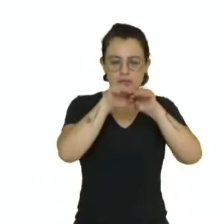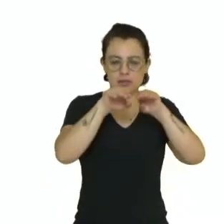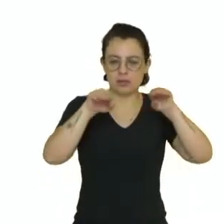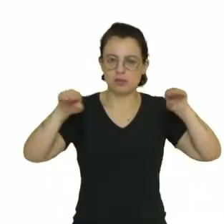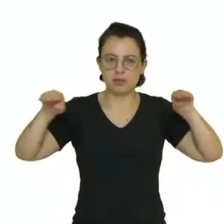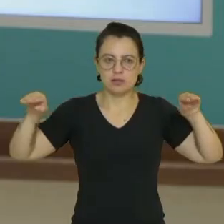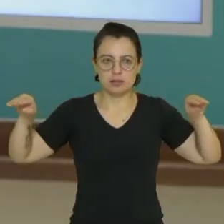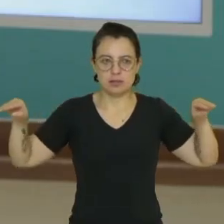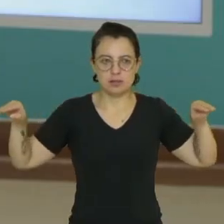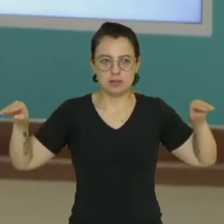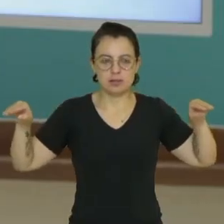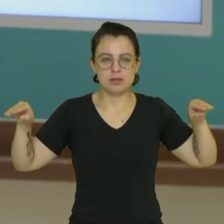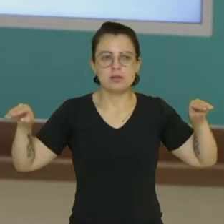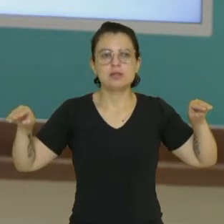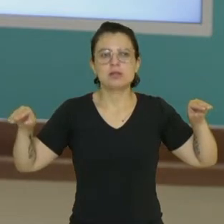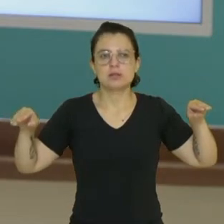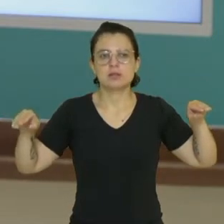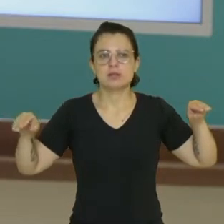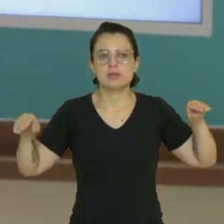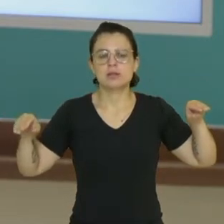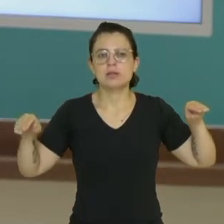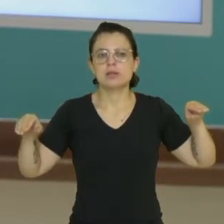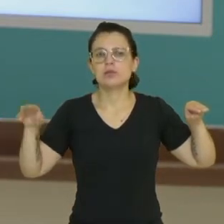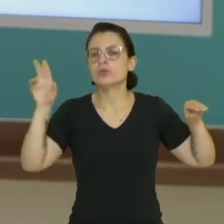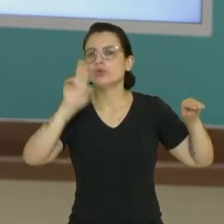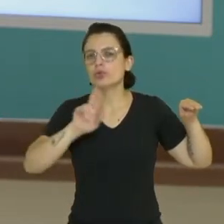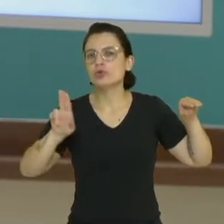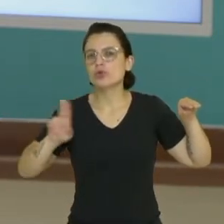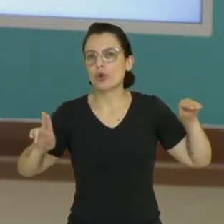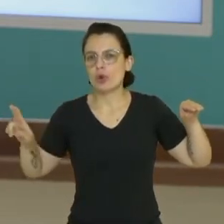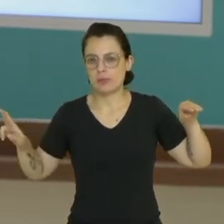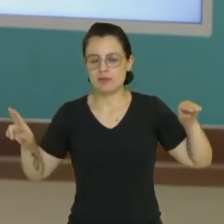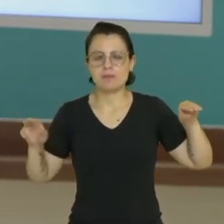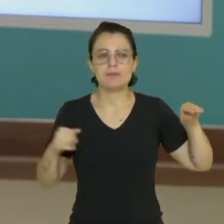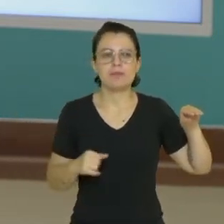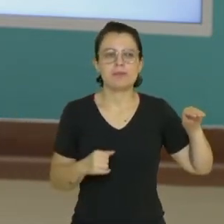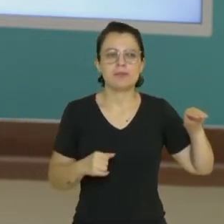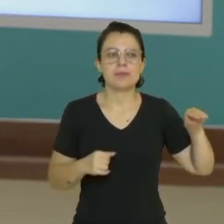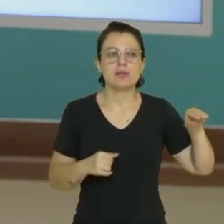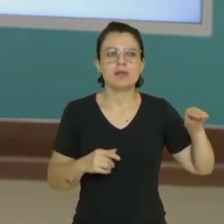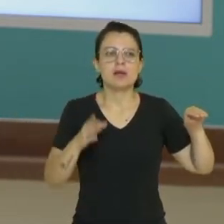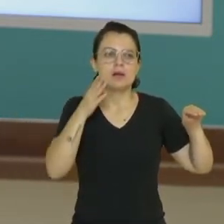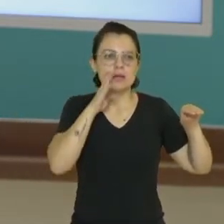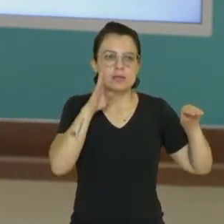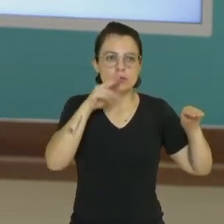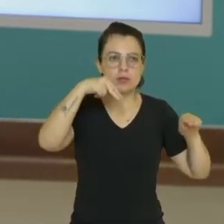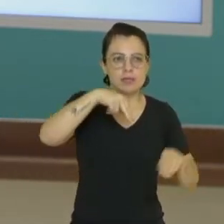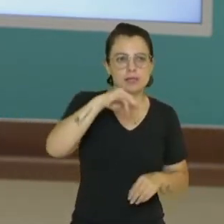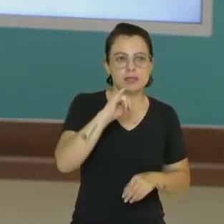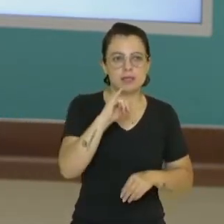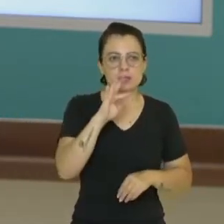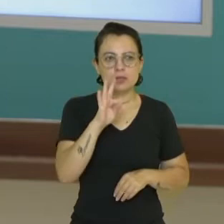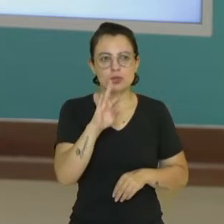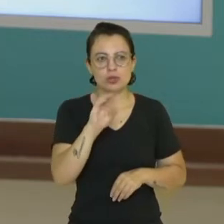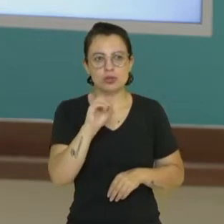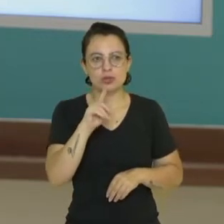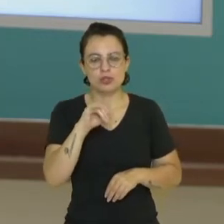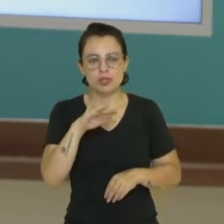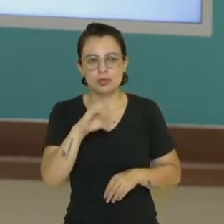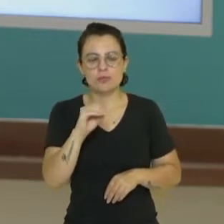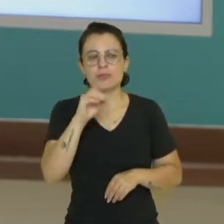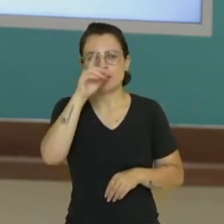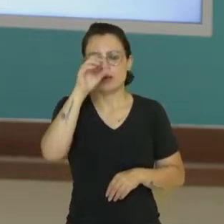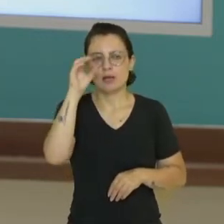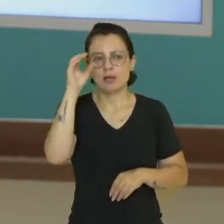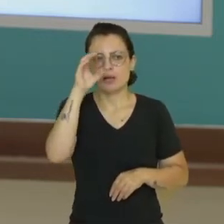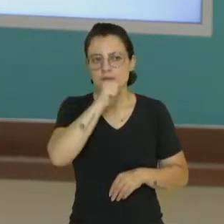horizontal, na linha horizontal, os nomes dos gases. Em azul, nitrogênio, em laranja, oxigênio.